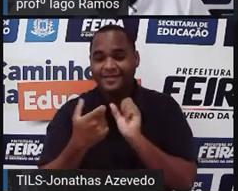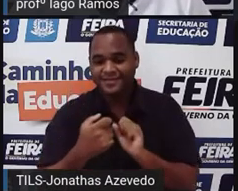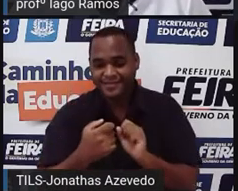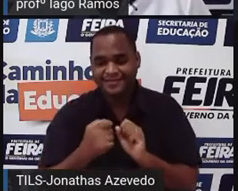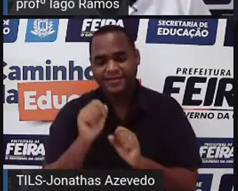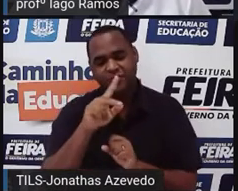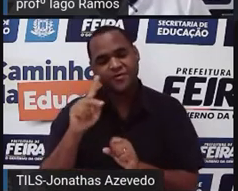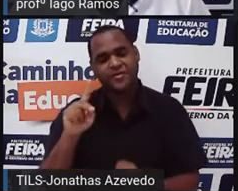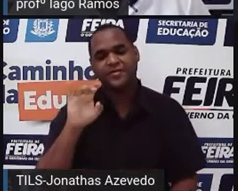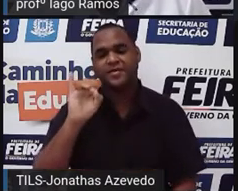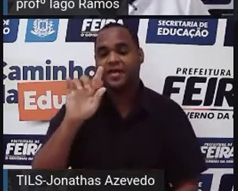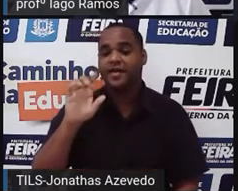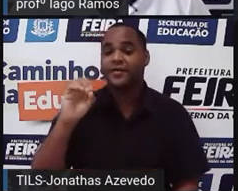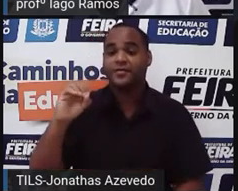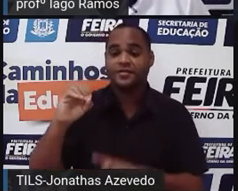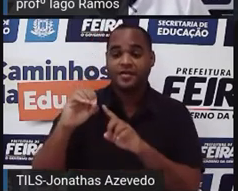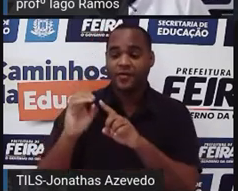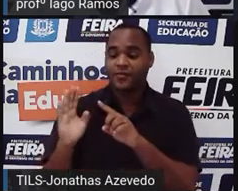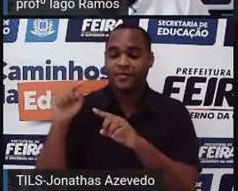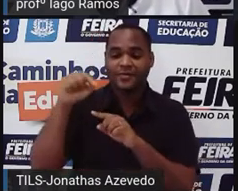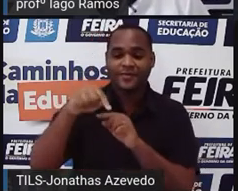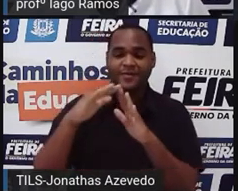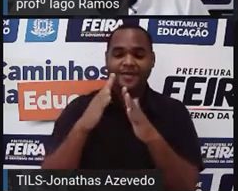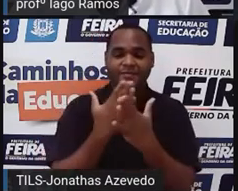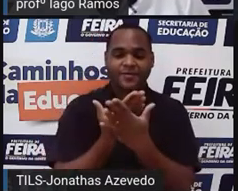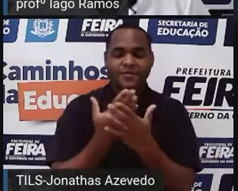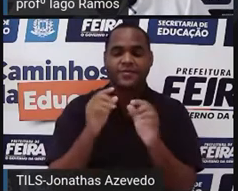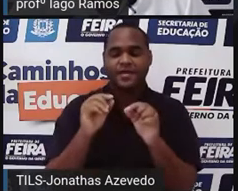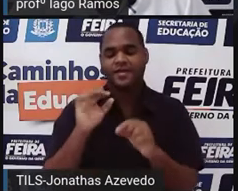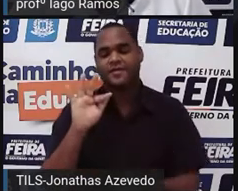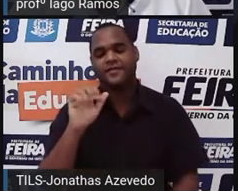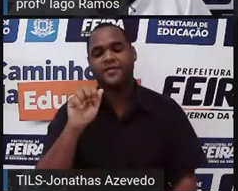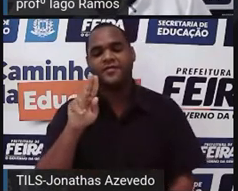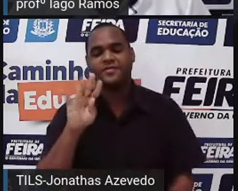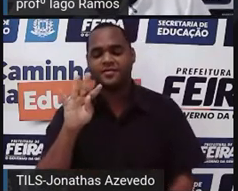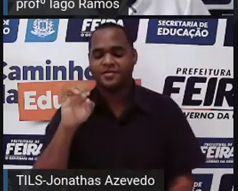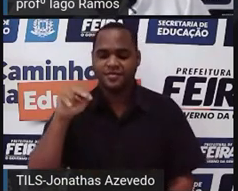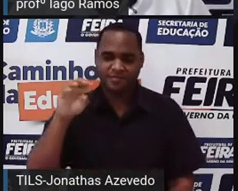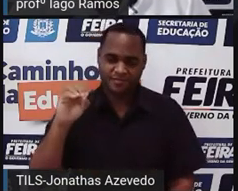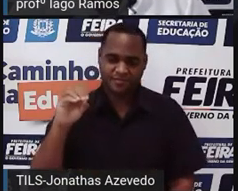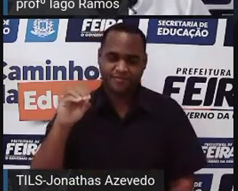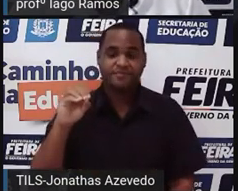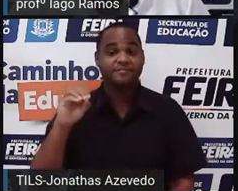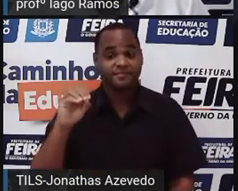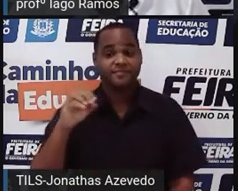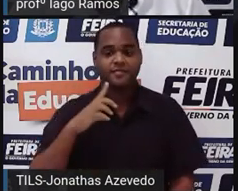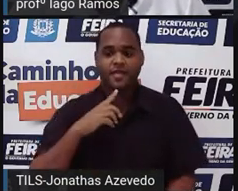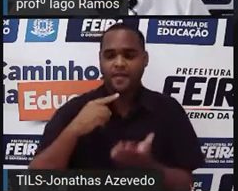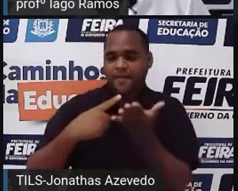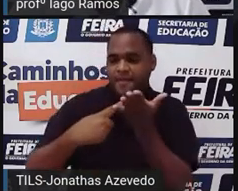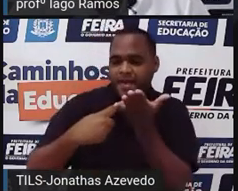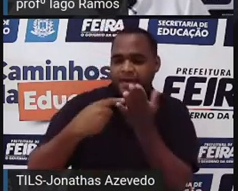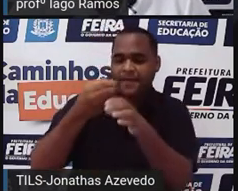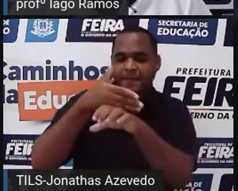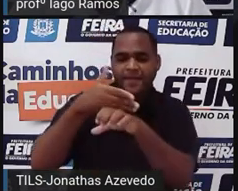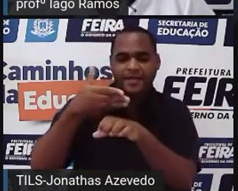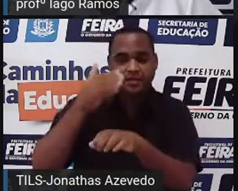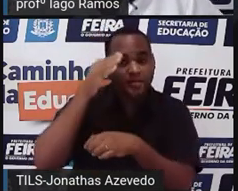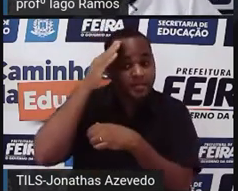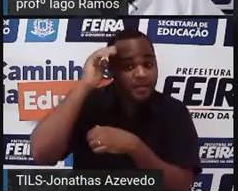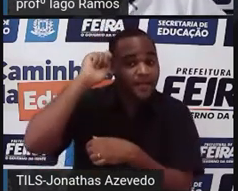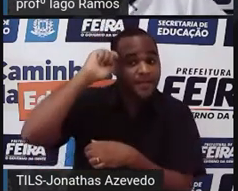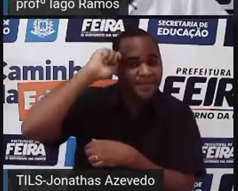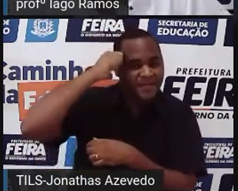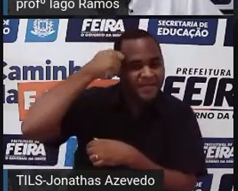Ramos, venho lá da Escola Municipal Faustino Dias Lima. Tenho pele branca, cabelos pretos.